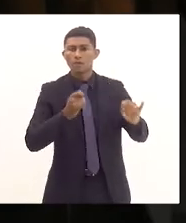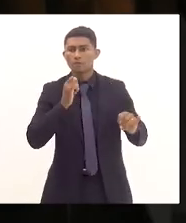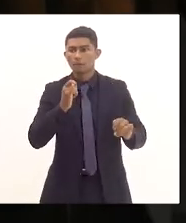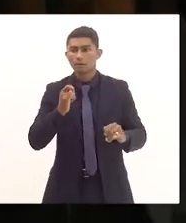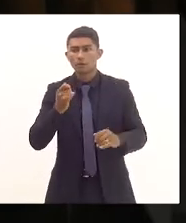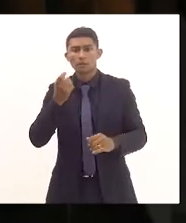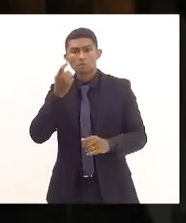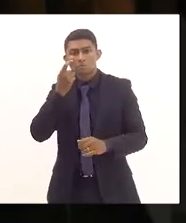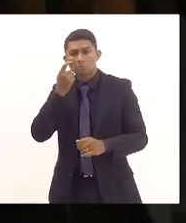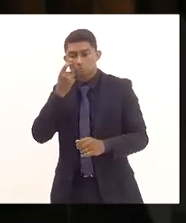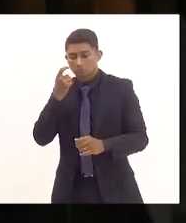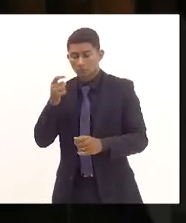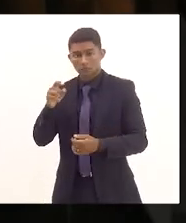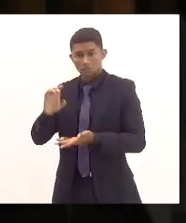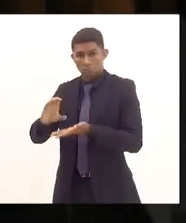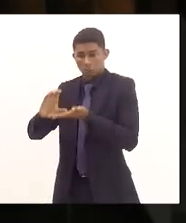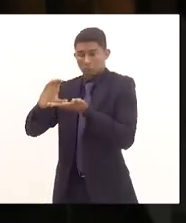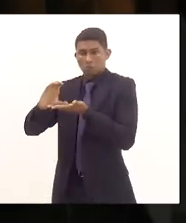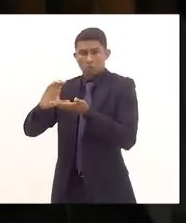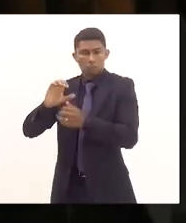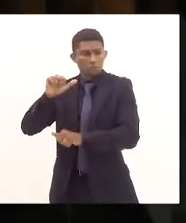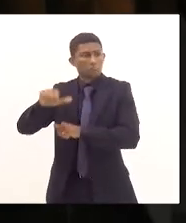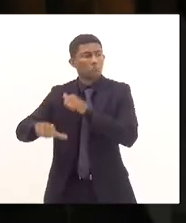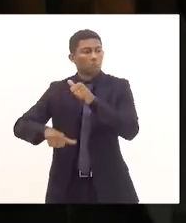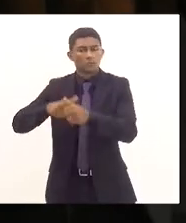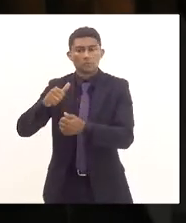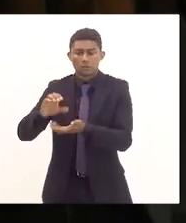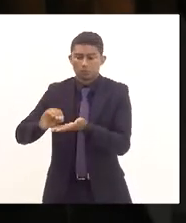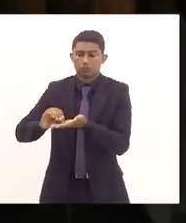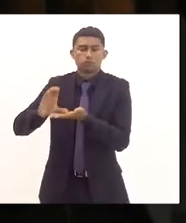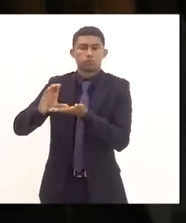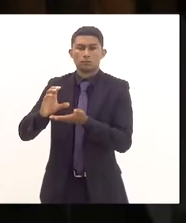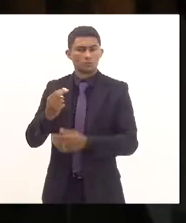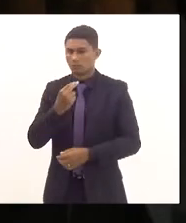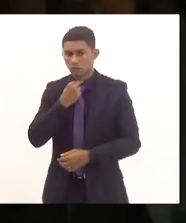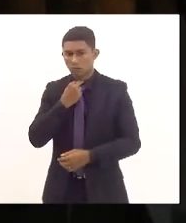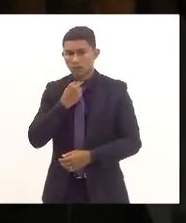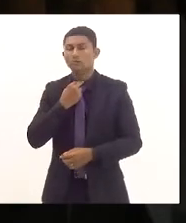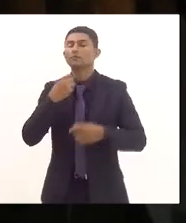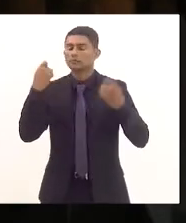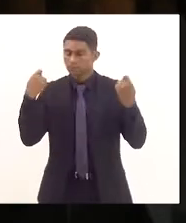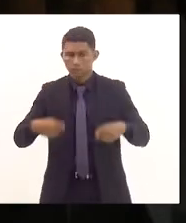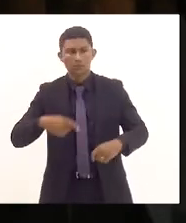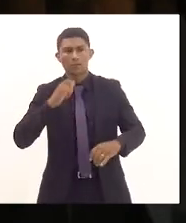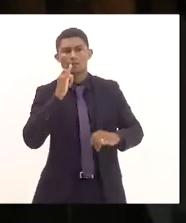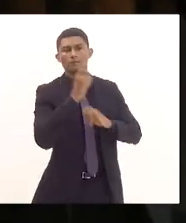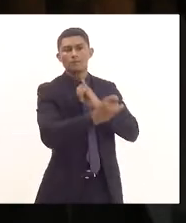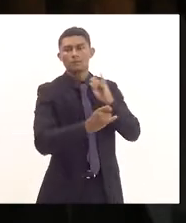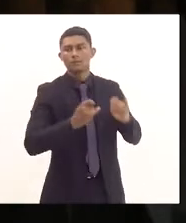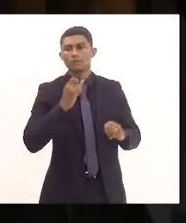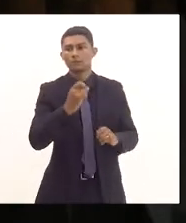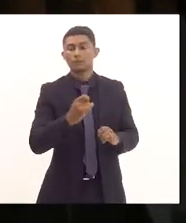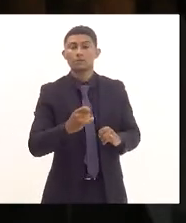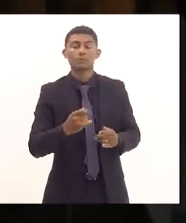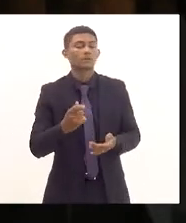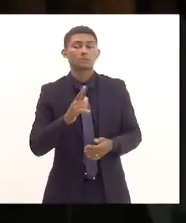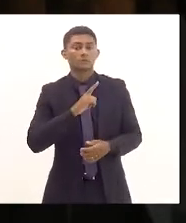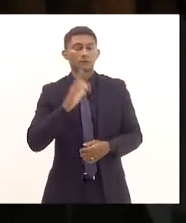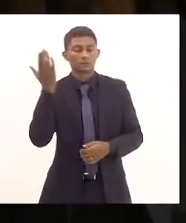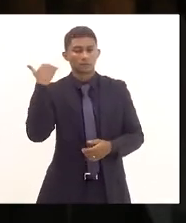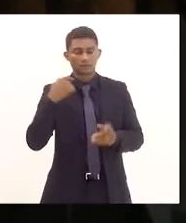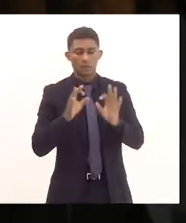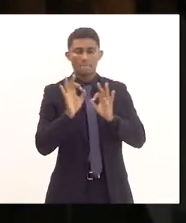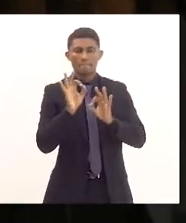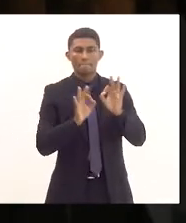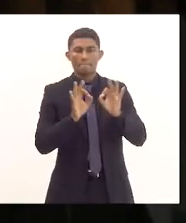automática não for possível então chora presente teve é uma determinado plano de cargos e salários